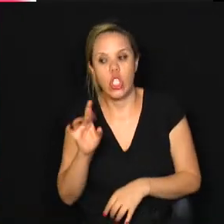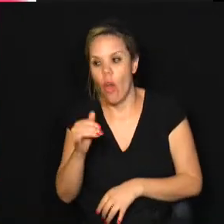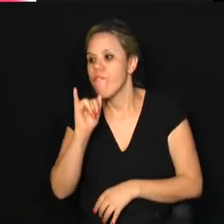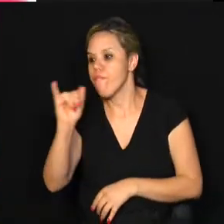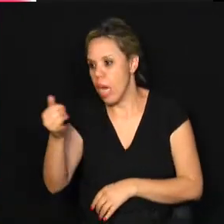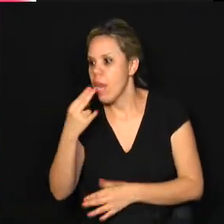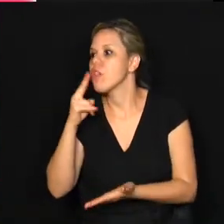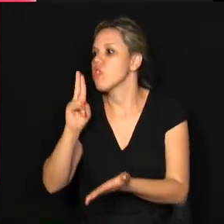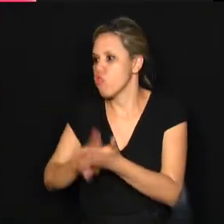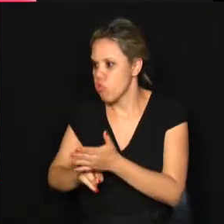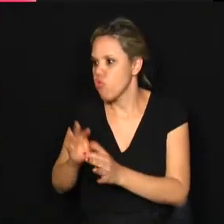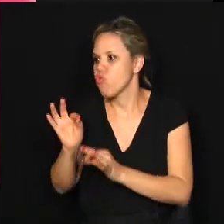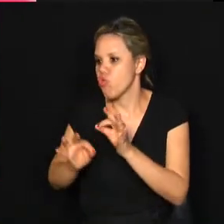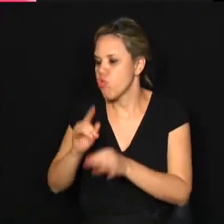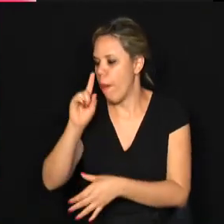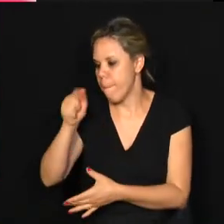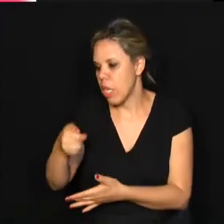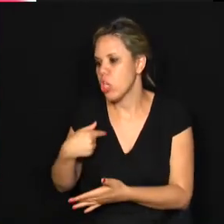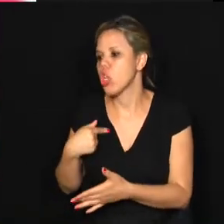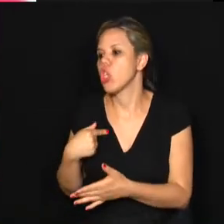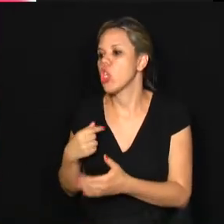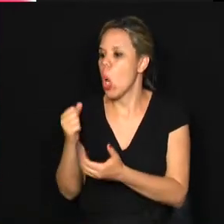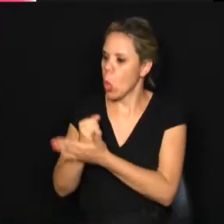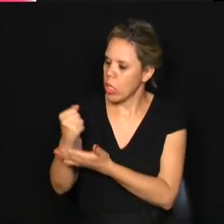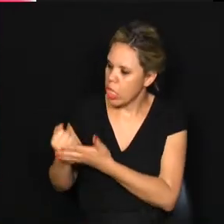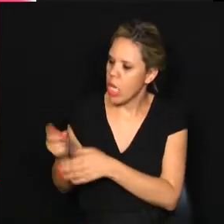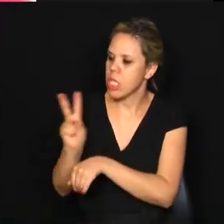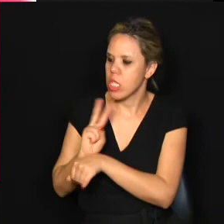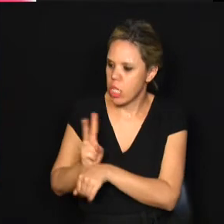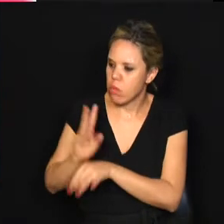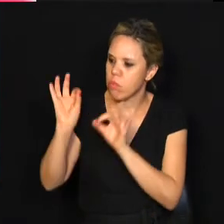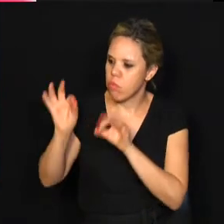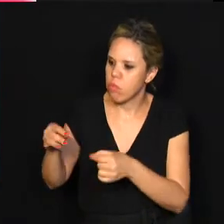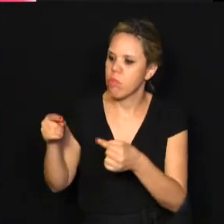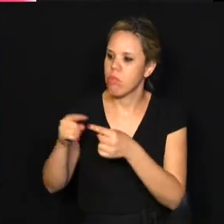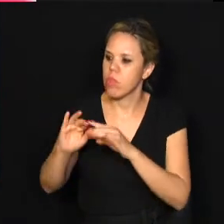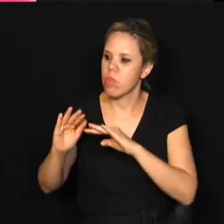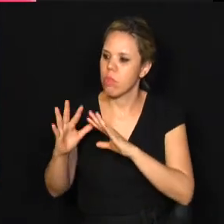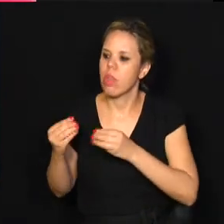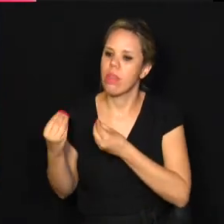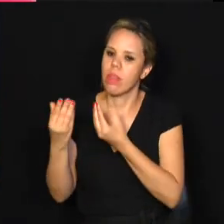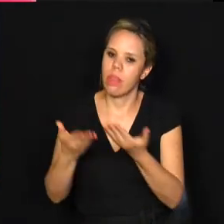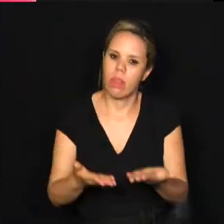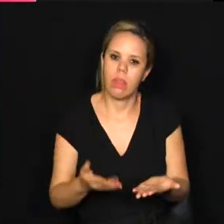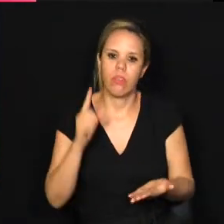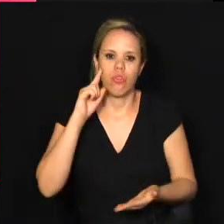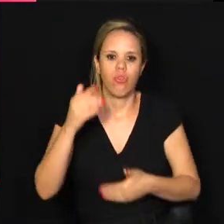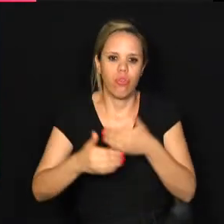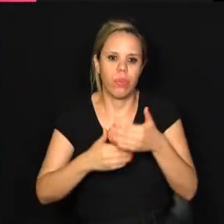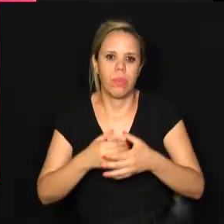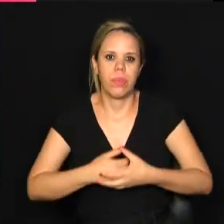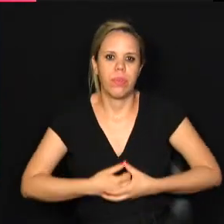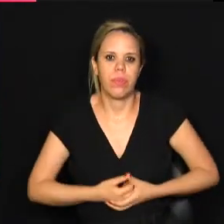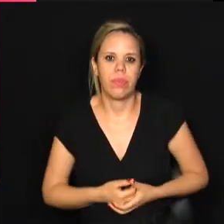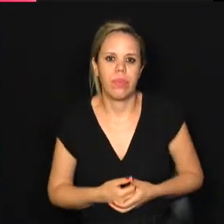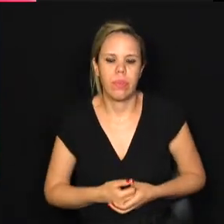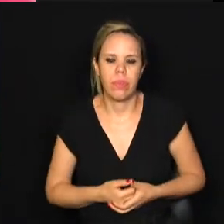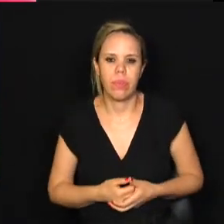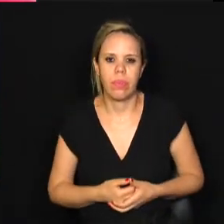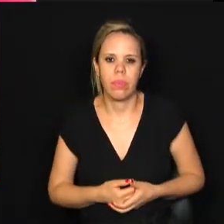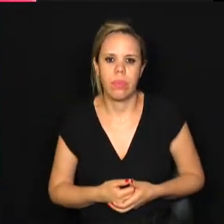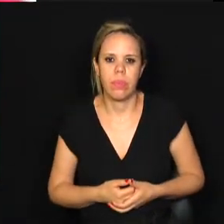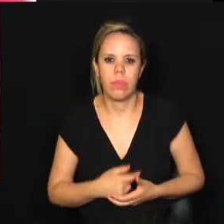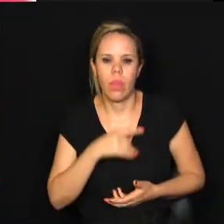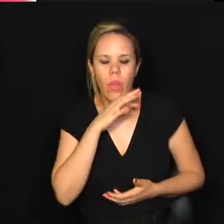contratasse escoltas e desse a segurança necessária para que todos os bairros tivessem entrega dia a dia. E a má-fé da empresa é